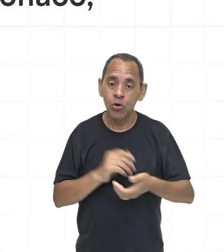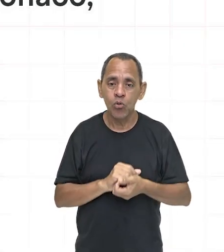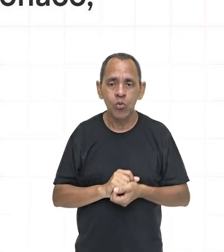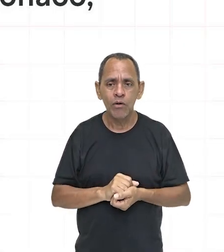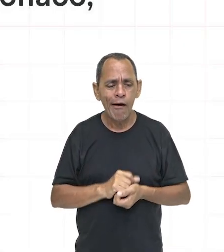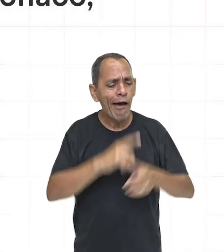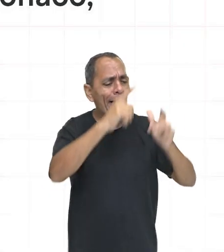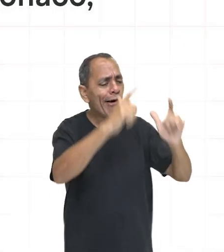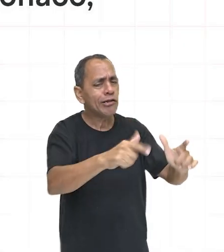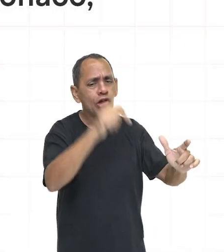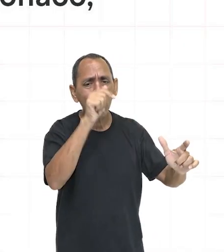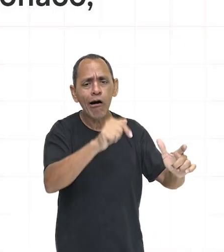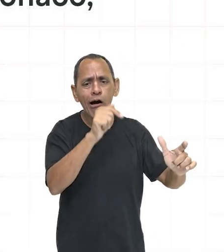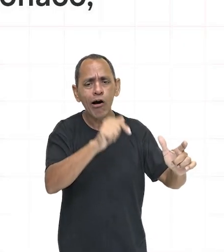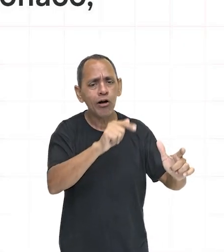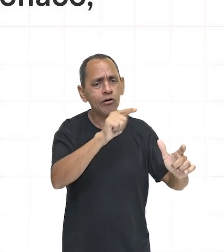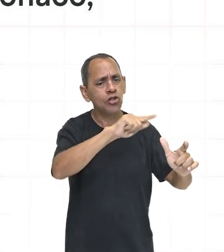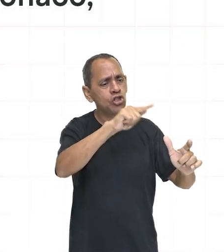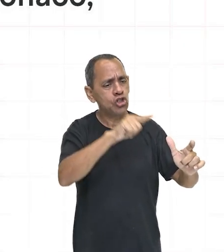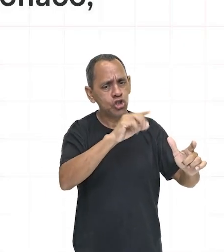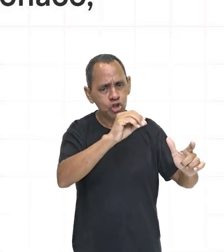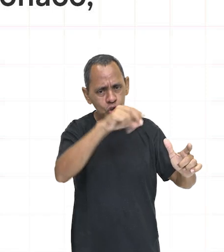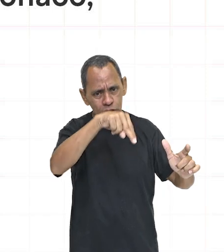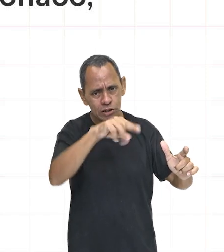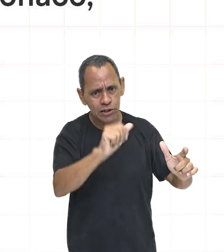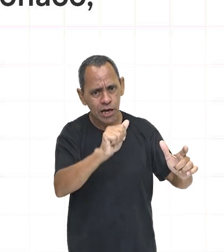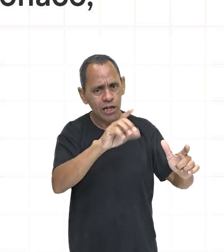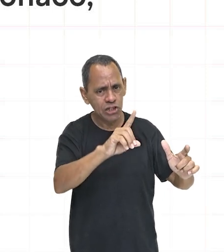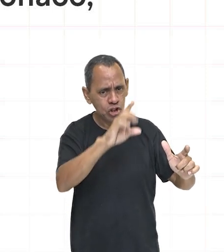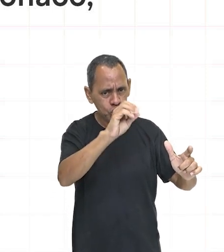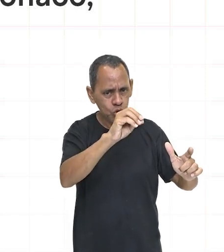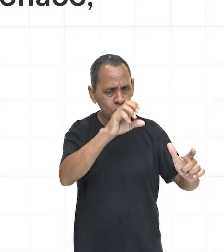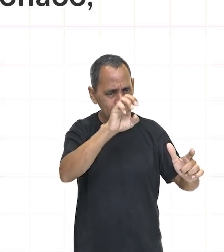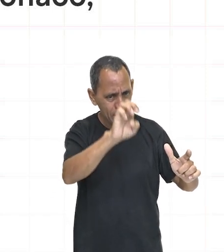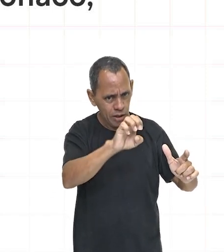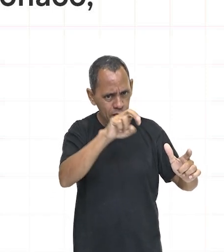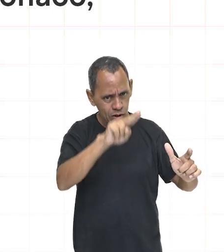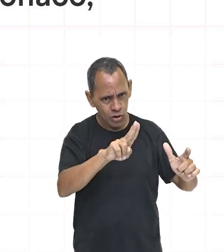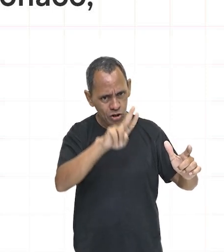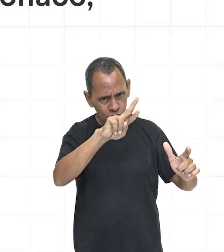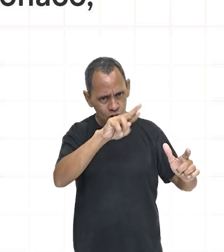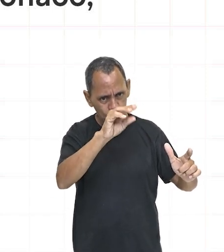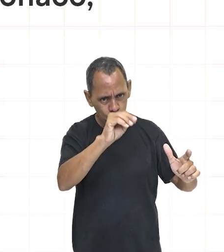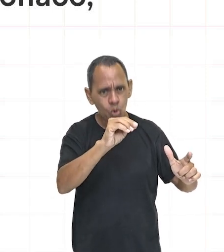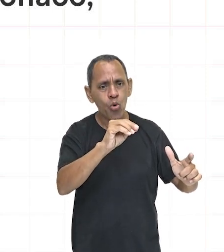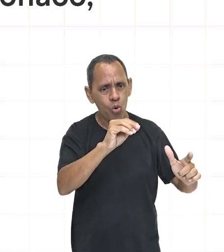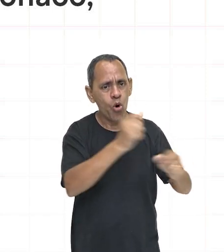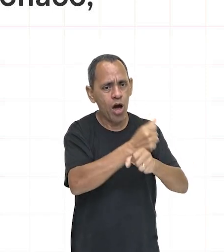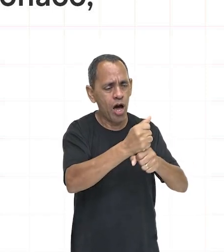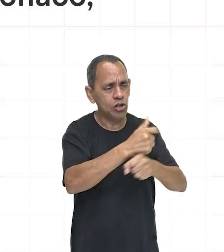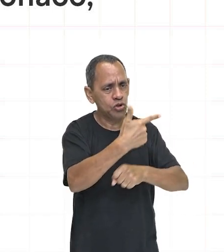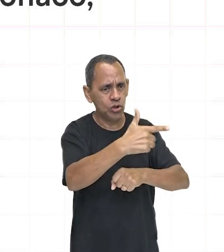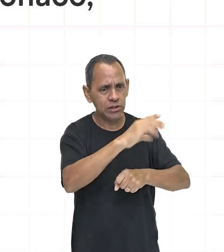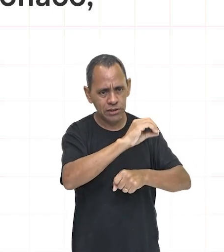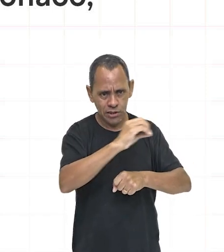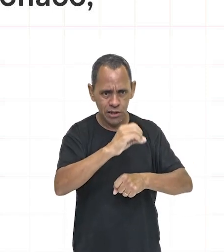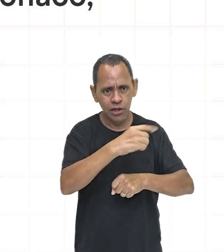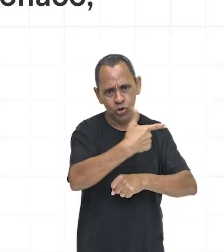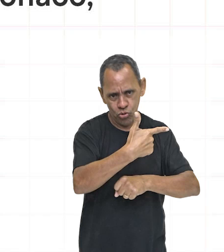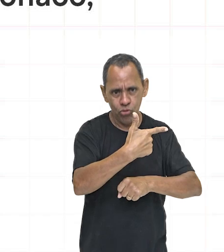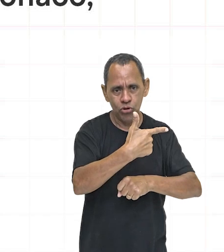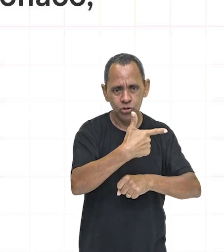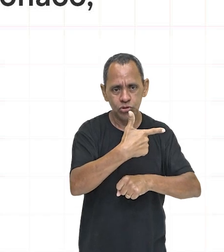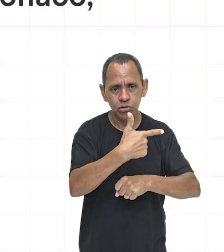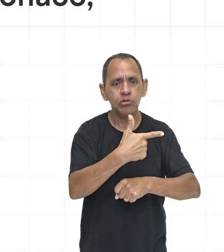euro? A zona do euro, gente, na União Europeia, em 2002, essas notas, né, o dinheiro realmente ali do